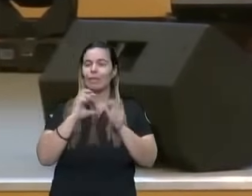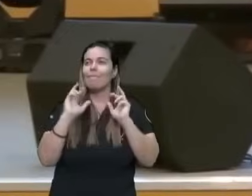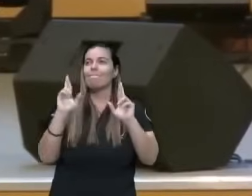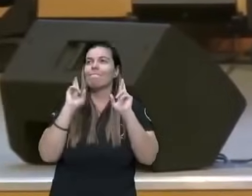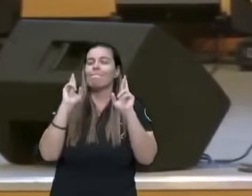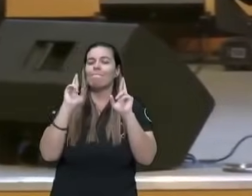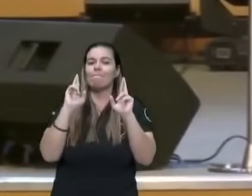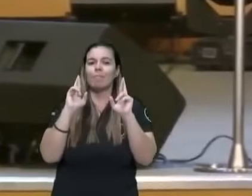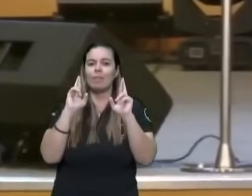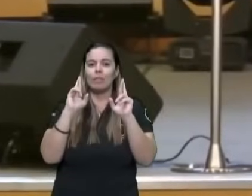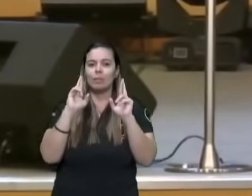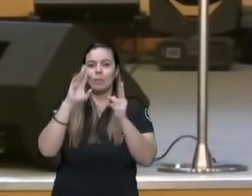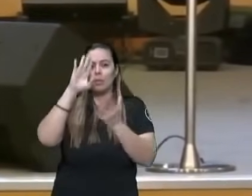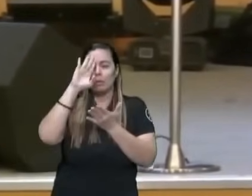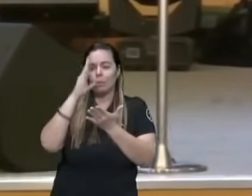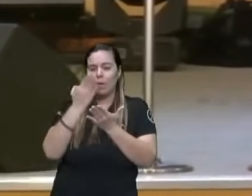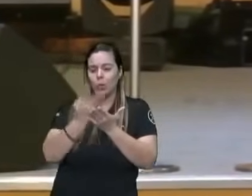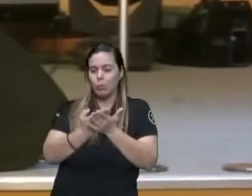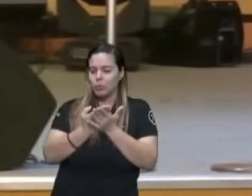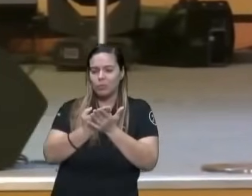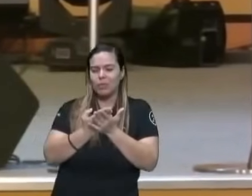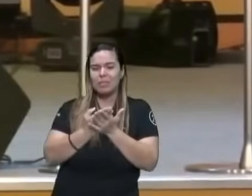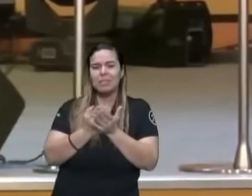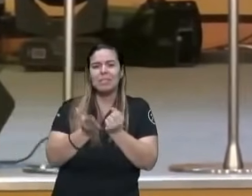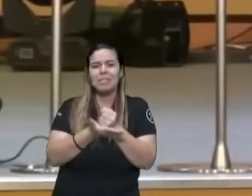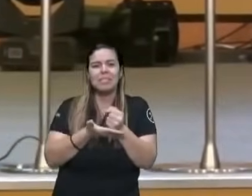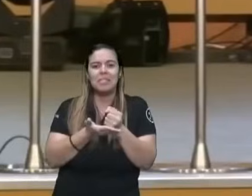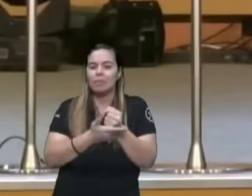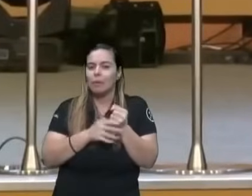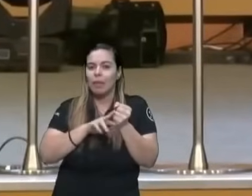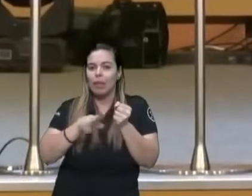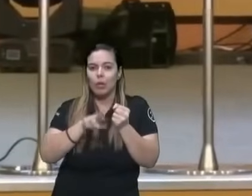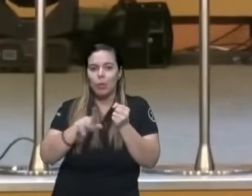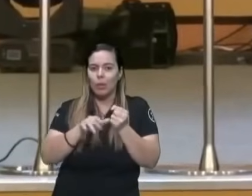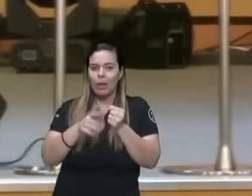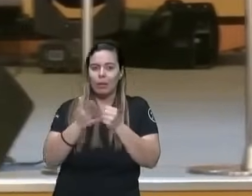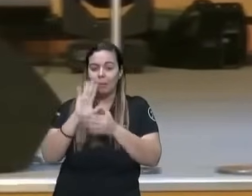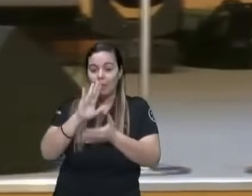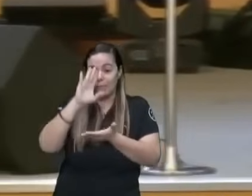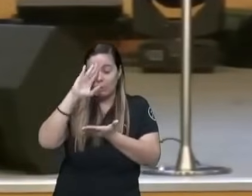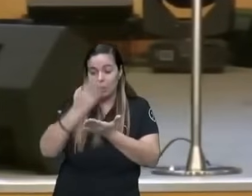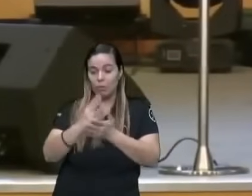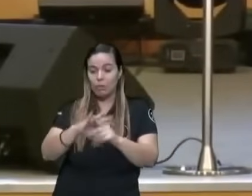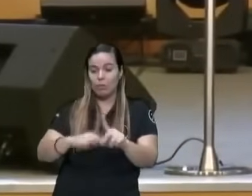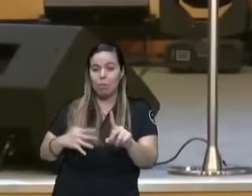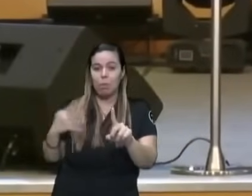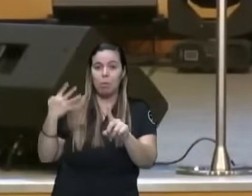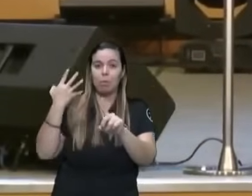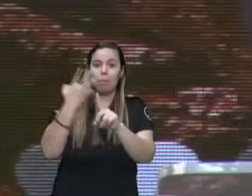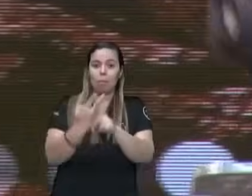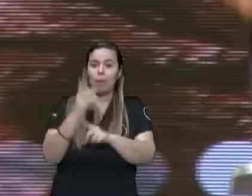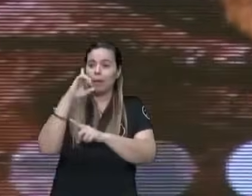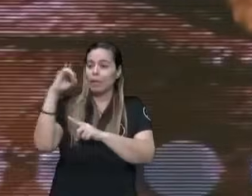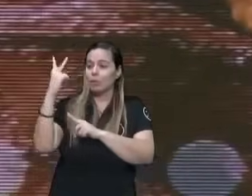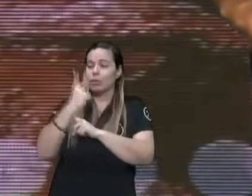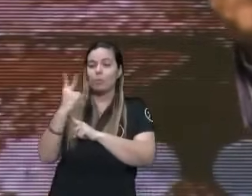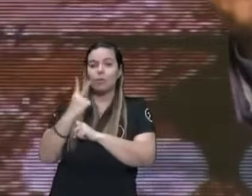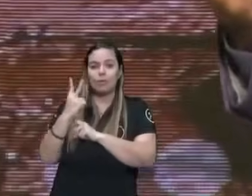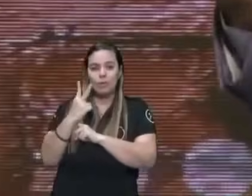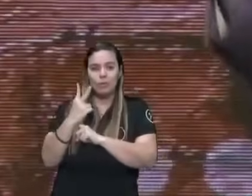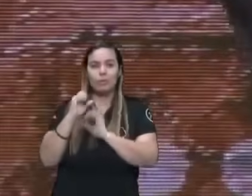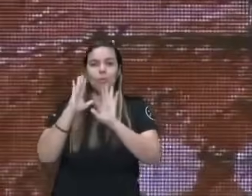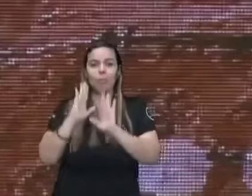uma confiança apenas que nesse momento Deus está te protegendo de alguma coisa pior que